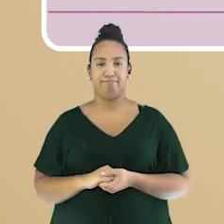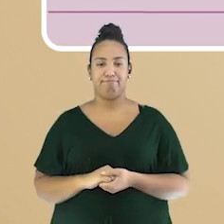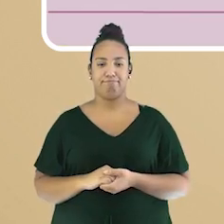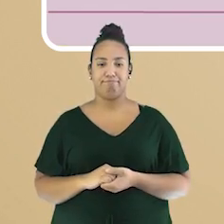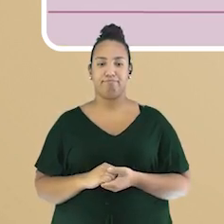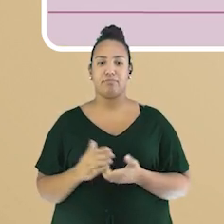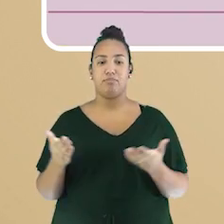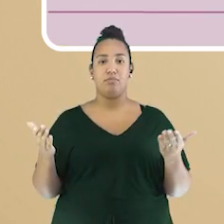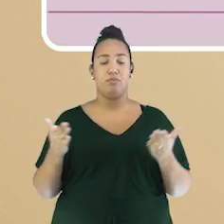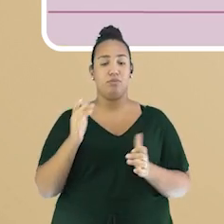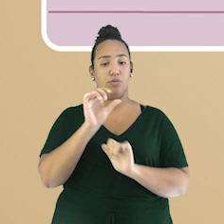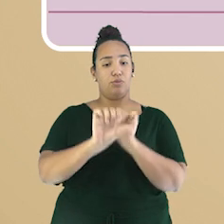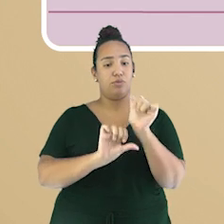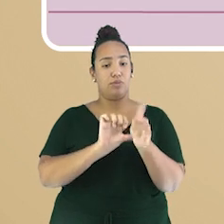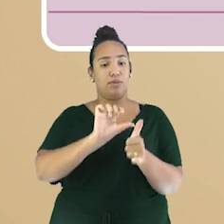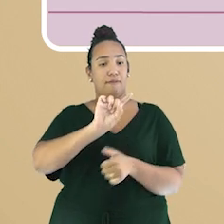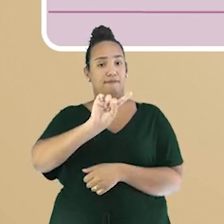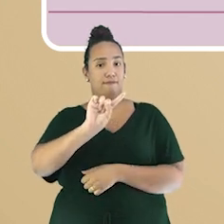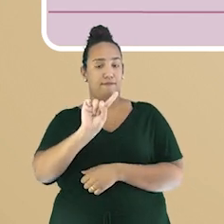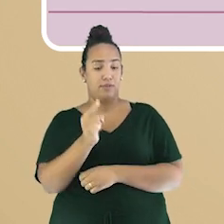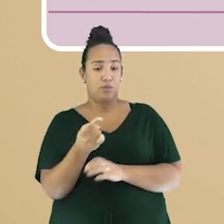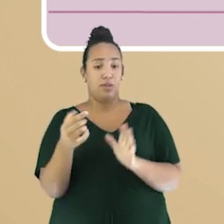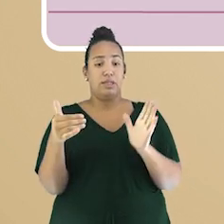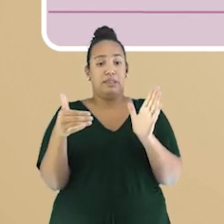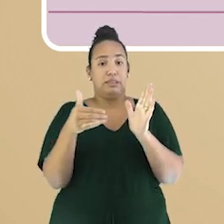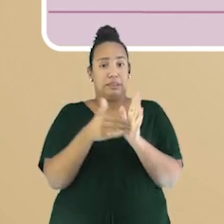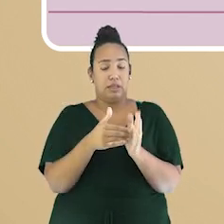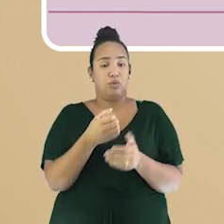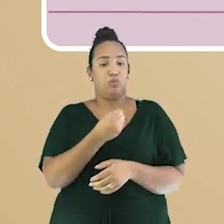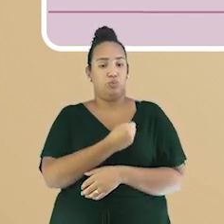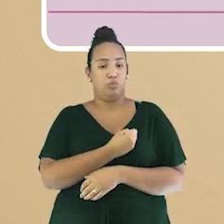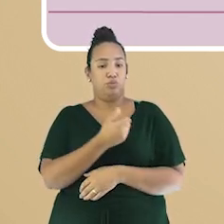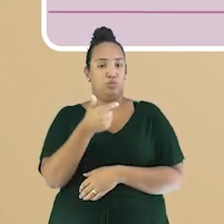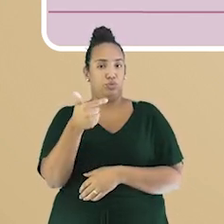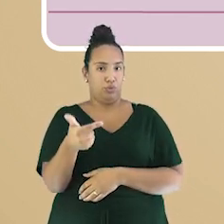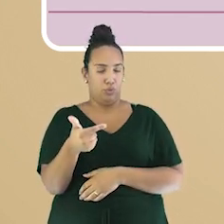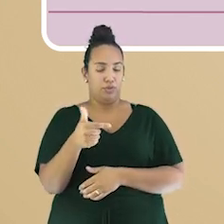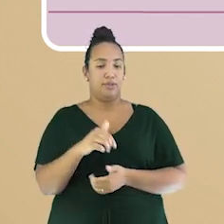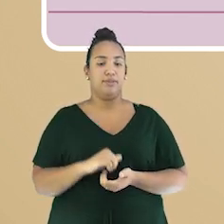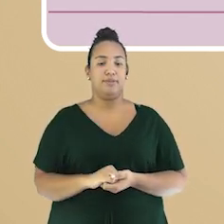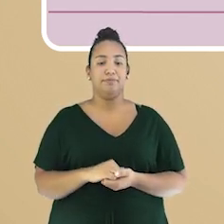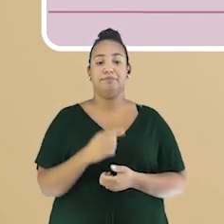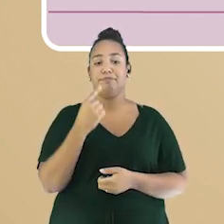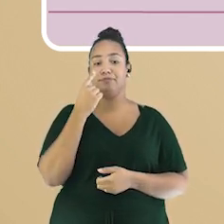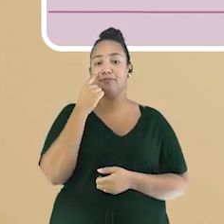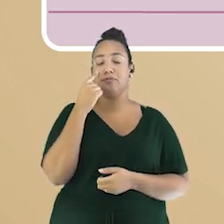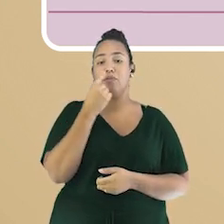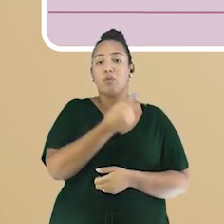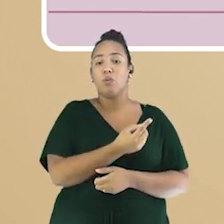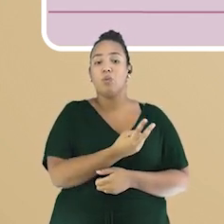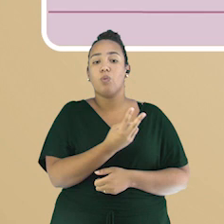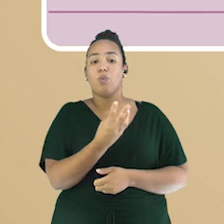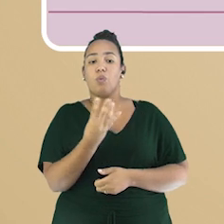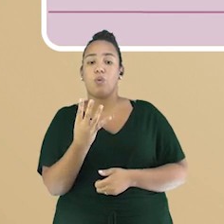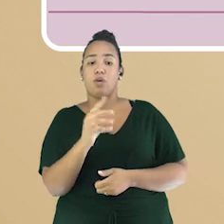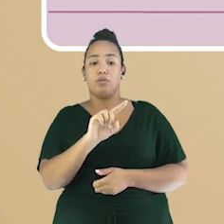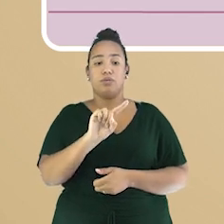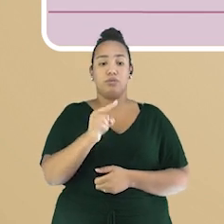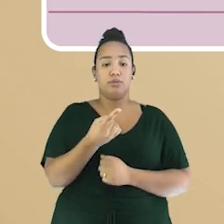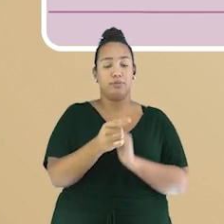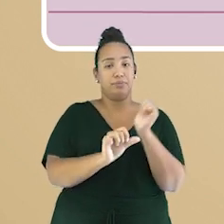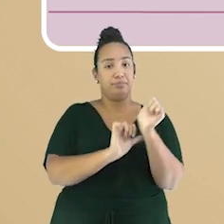Deslocar a vírgula até chegar no número 2. Contar quantas casas decimais você